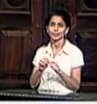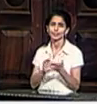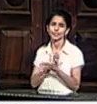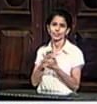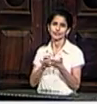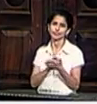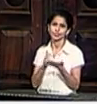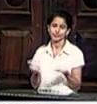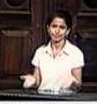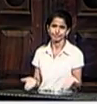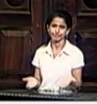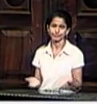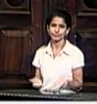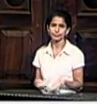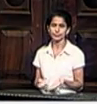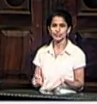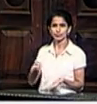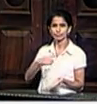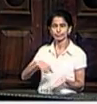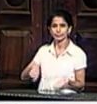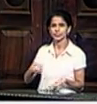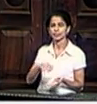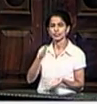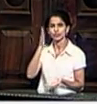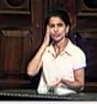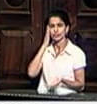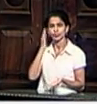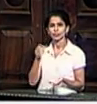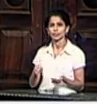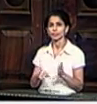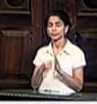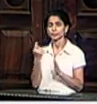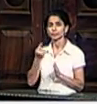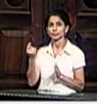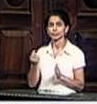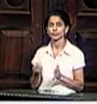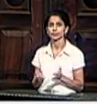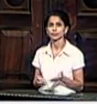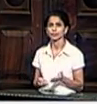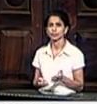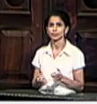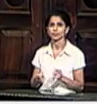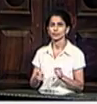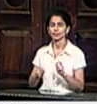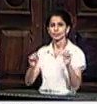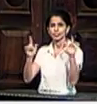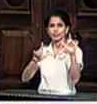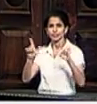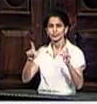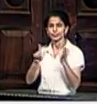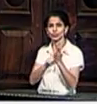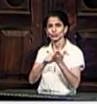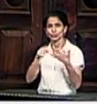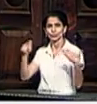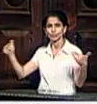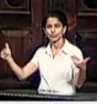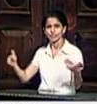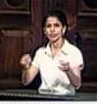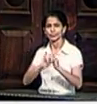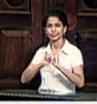fizeram. E também nós ficamos sabendo, em primeiro lugar, pelos meios de comunicação.